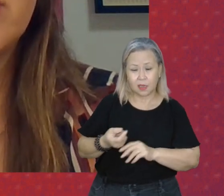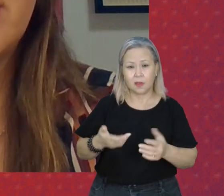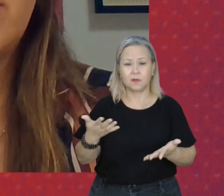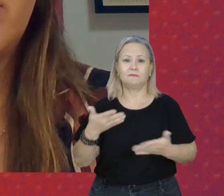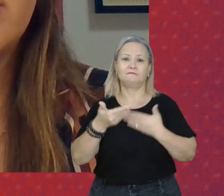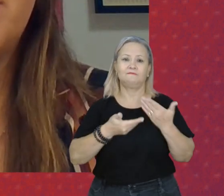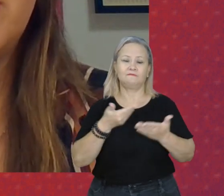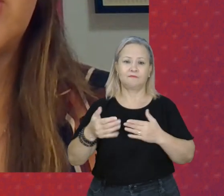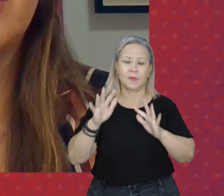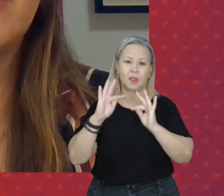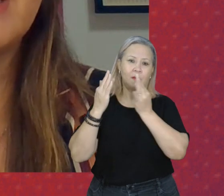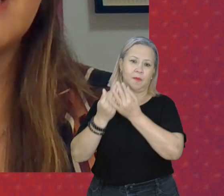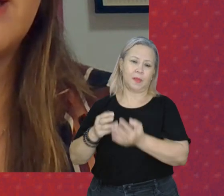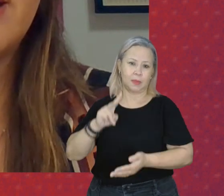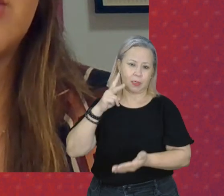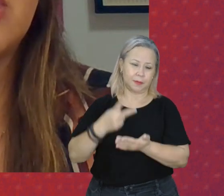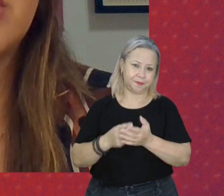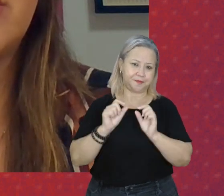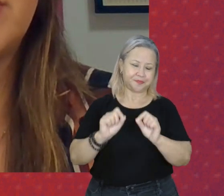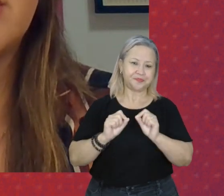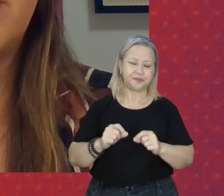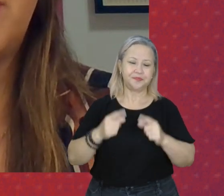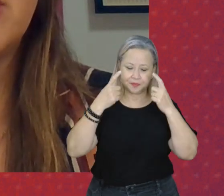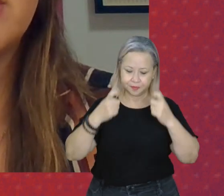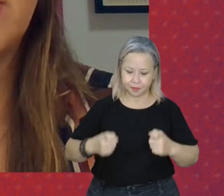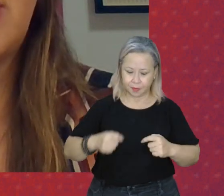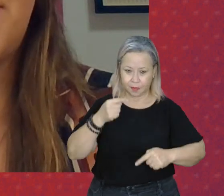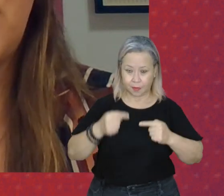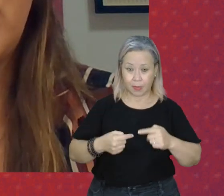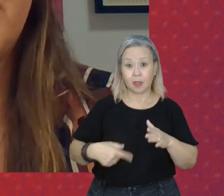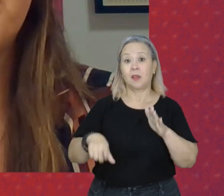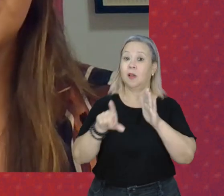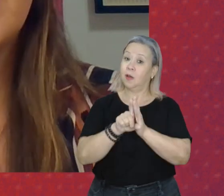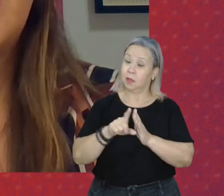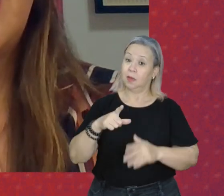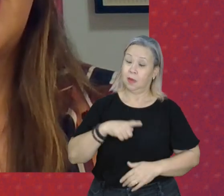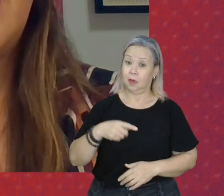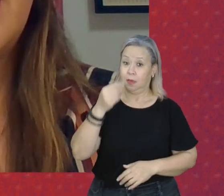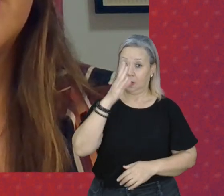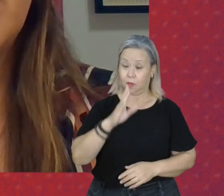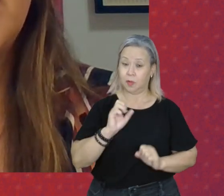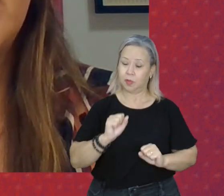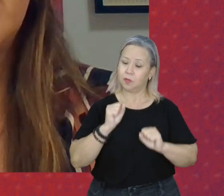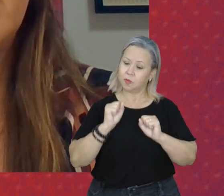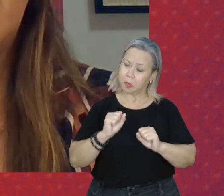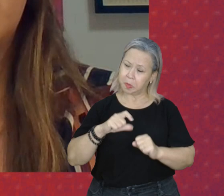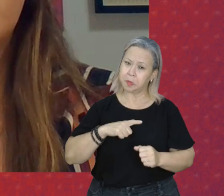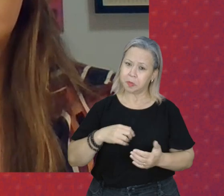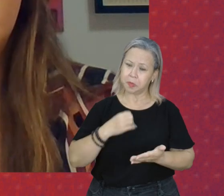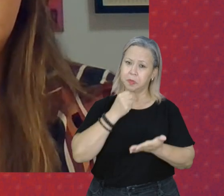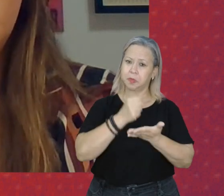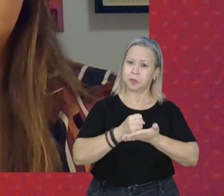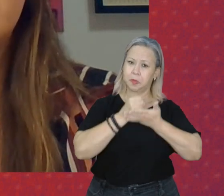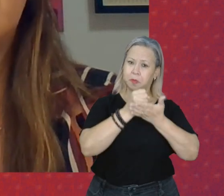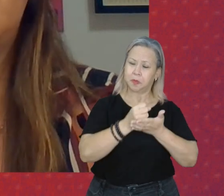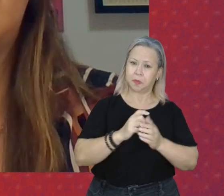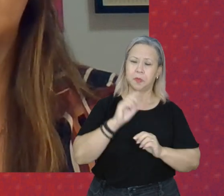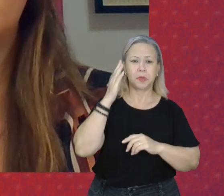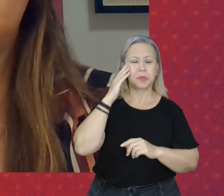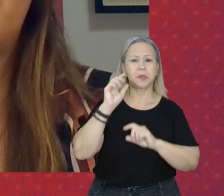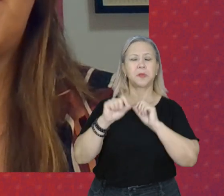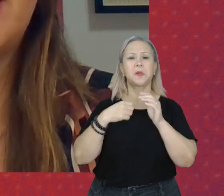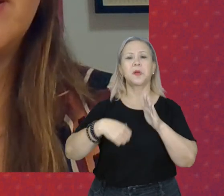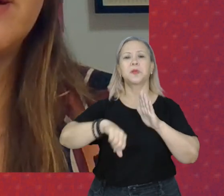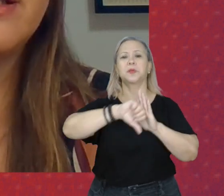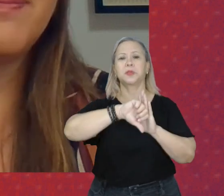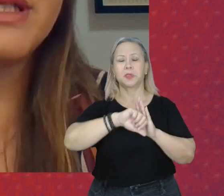também é considerado violência política. Então, essa lei que a gente tem no Brasil pode ser um apoio, Ela define alguns crimes, ela